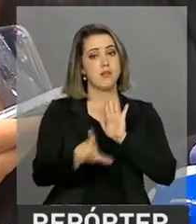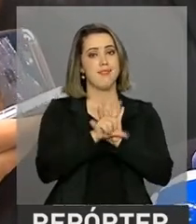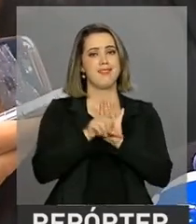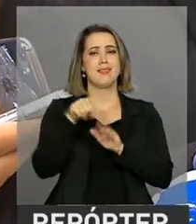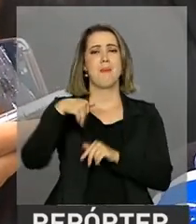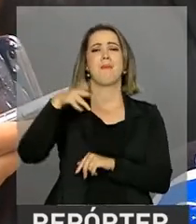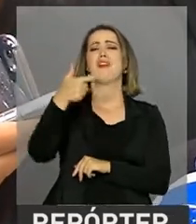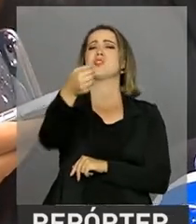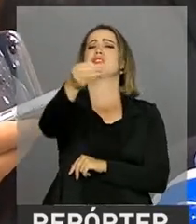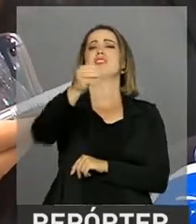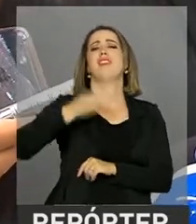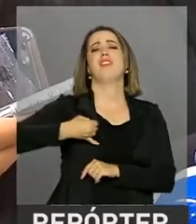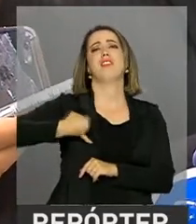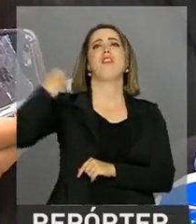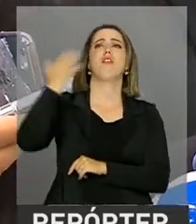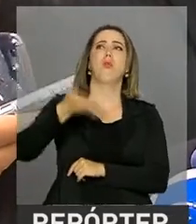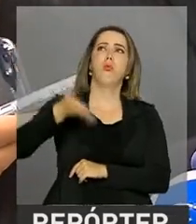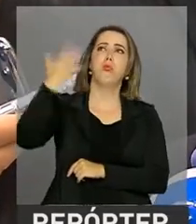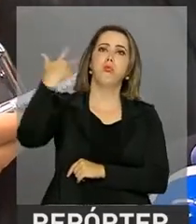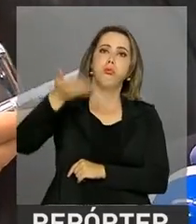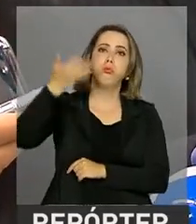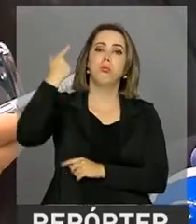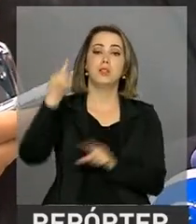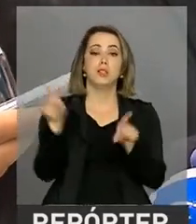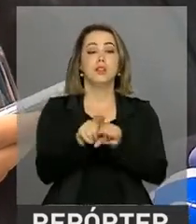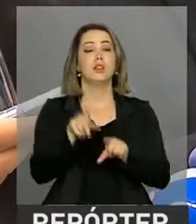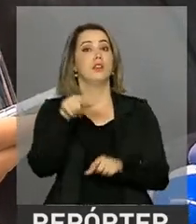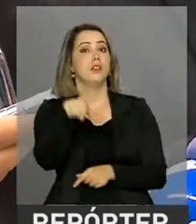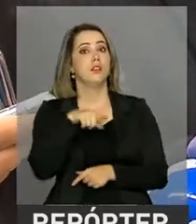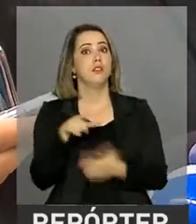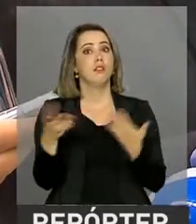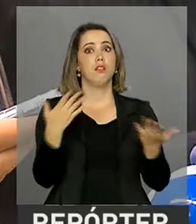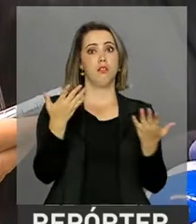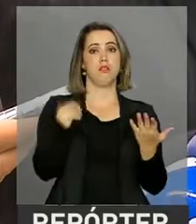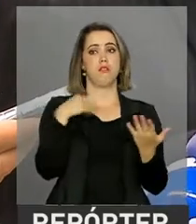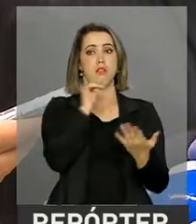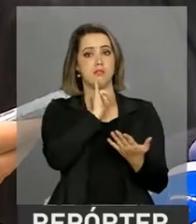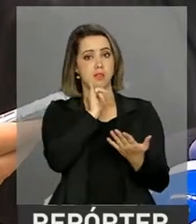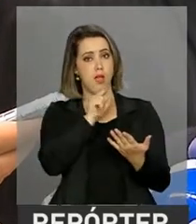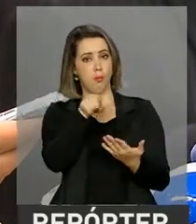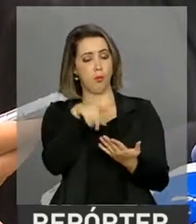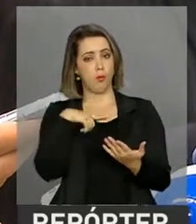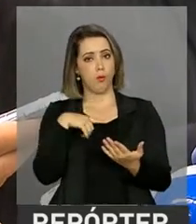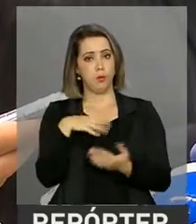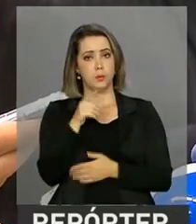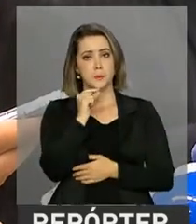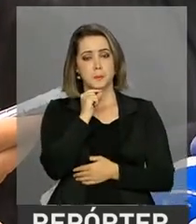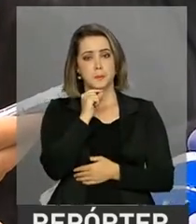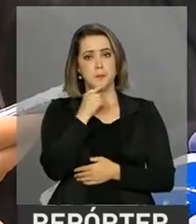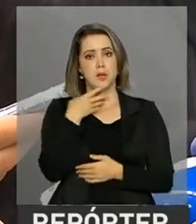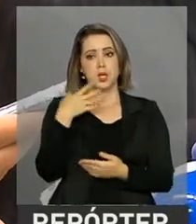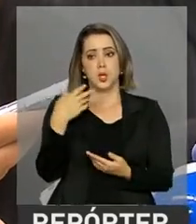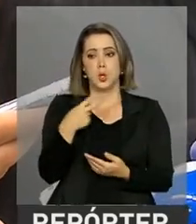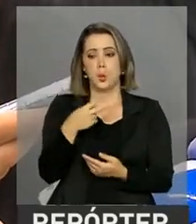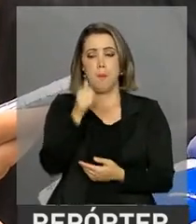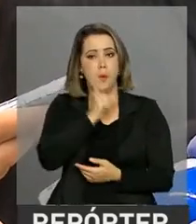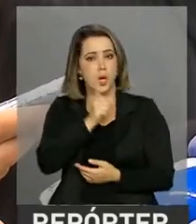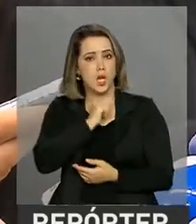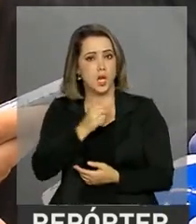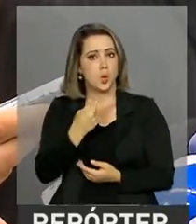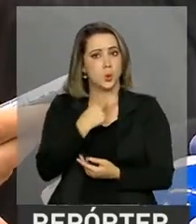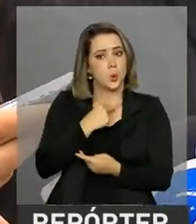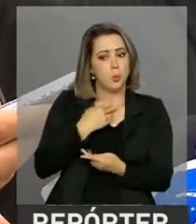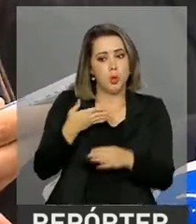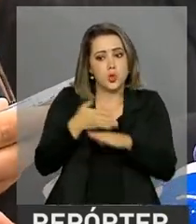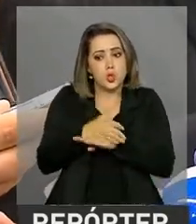tem mais de 70 anos que tem anacronismo como por exemplo há o impedimento de que uma mulher possa ligar